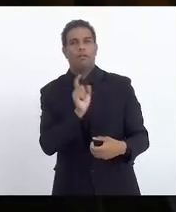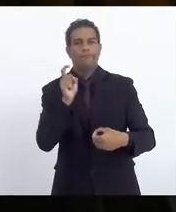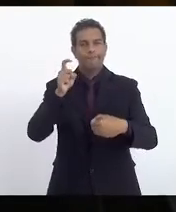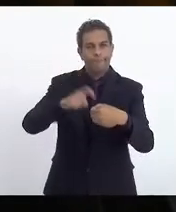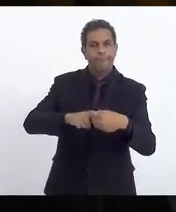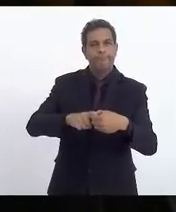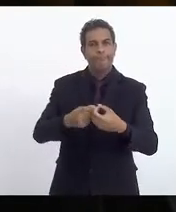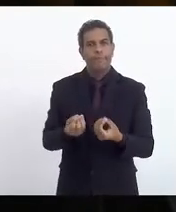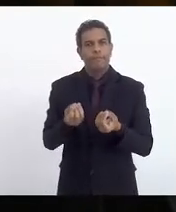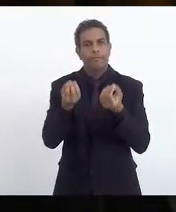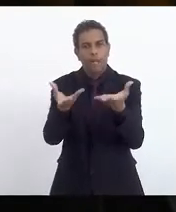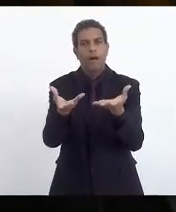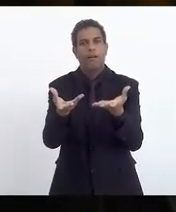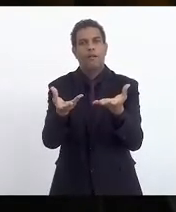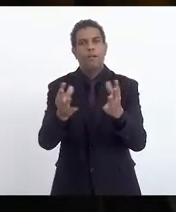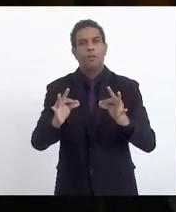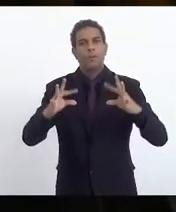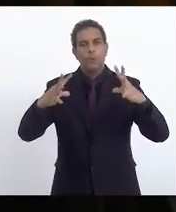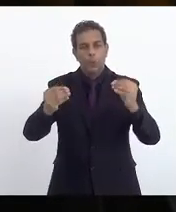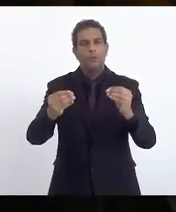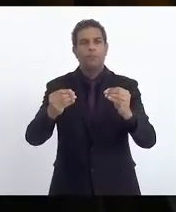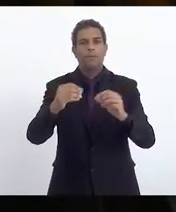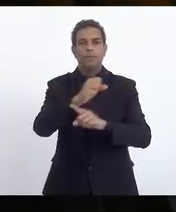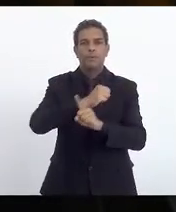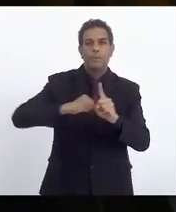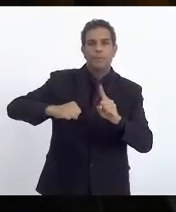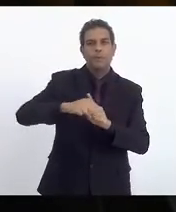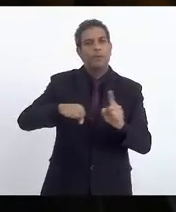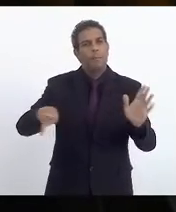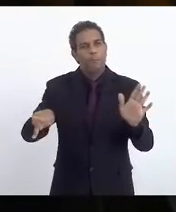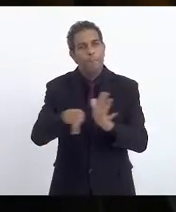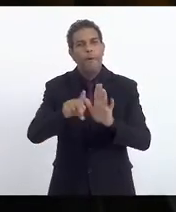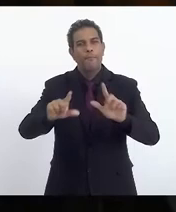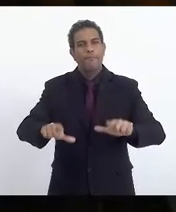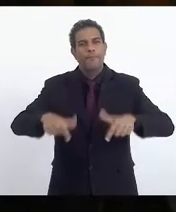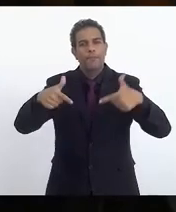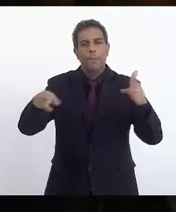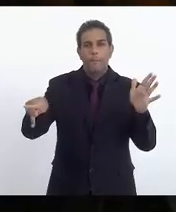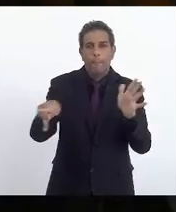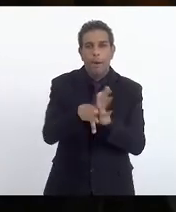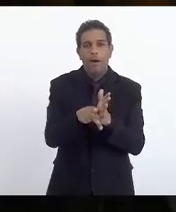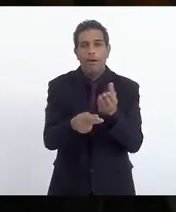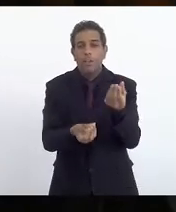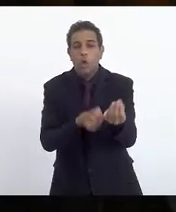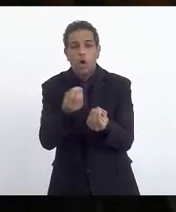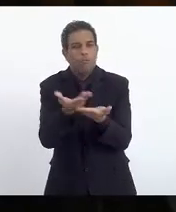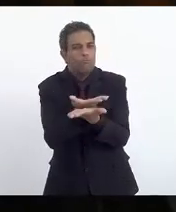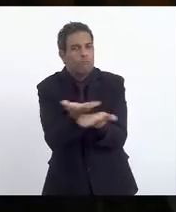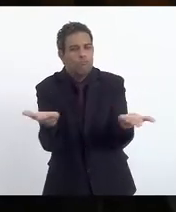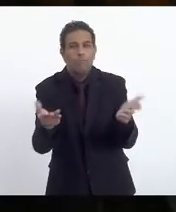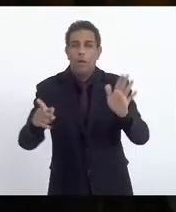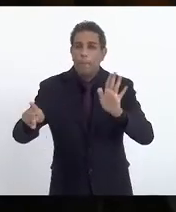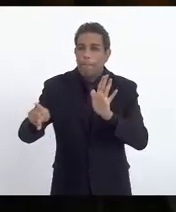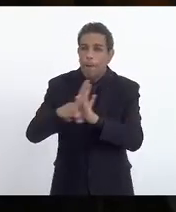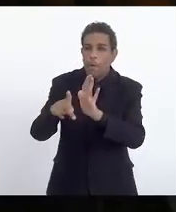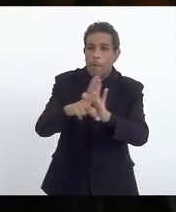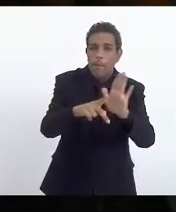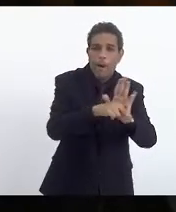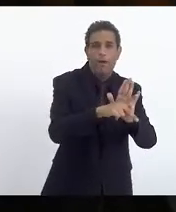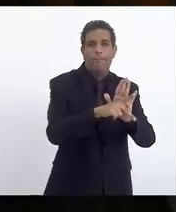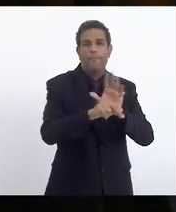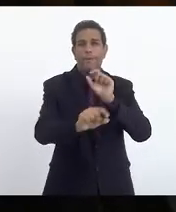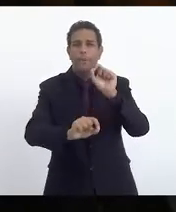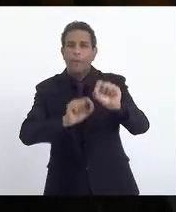restituídos aos usuários e usuários e tem ação da própria concessionária pedir a vossa excelência a própria concessionária